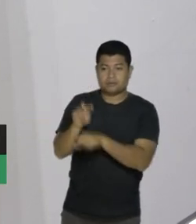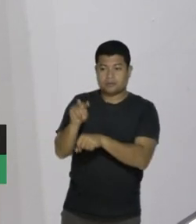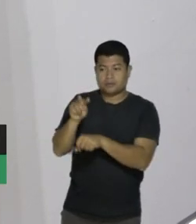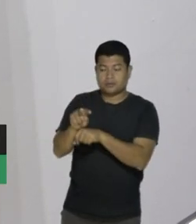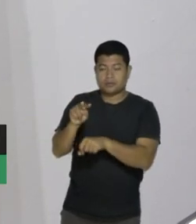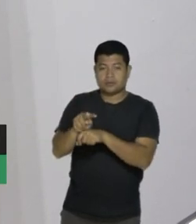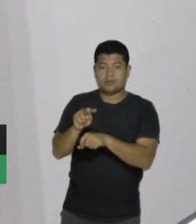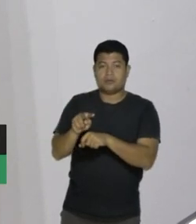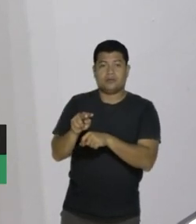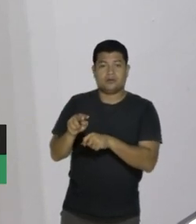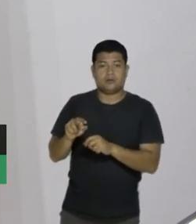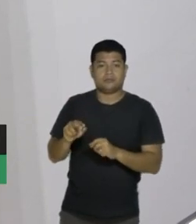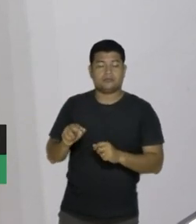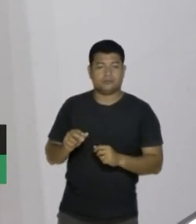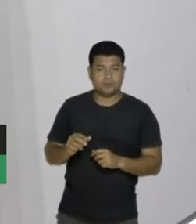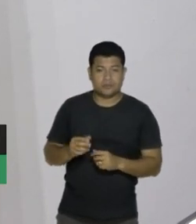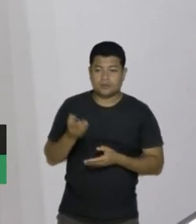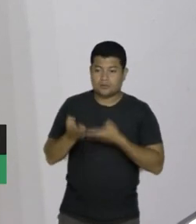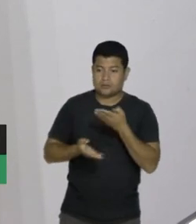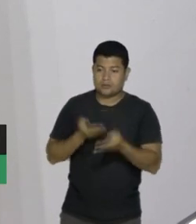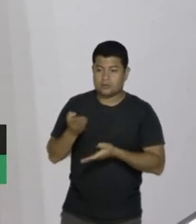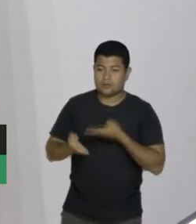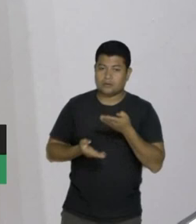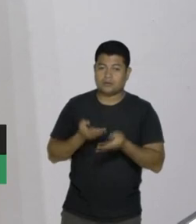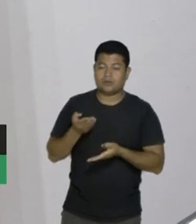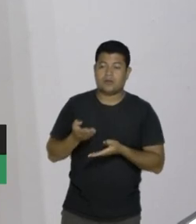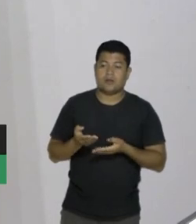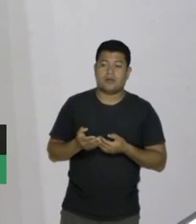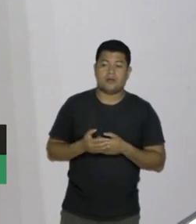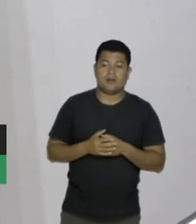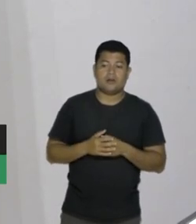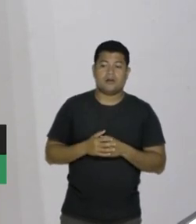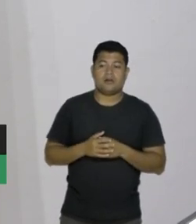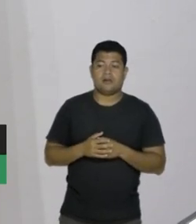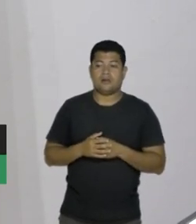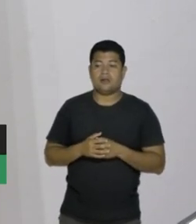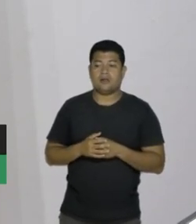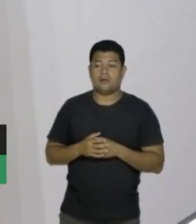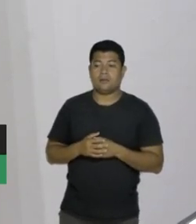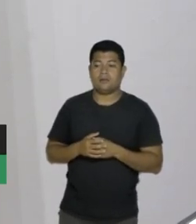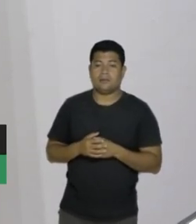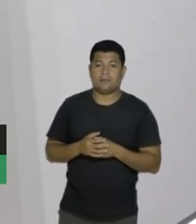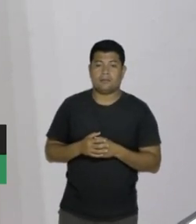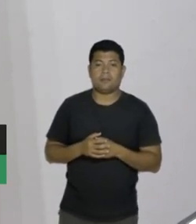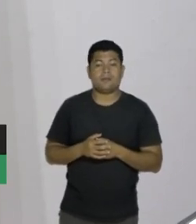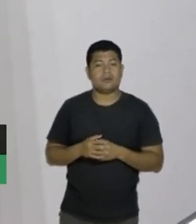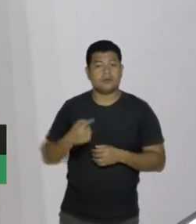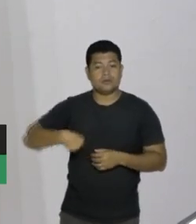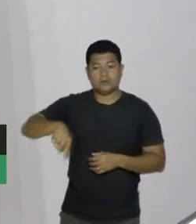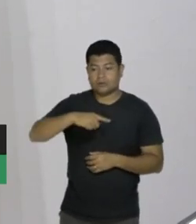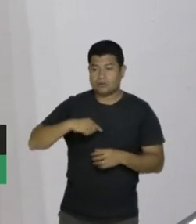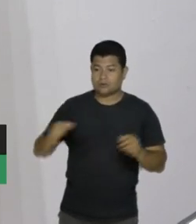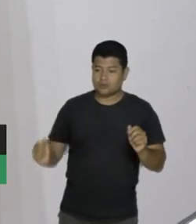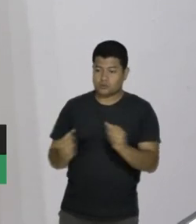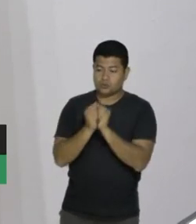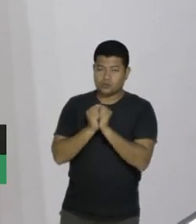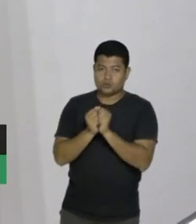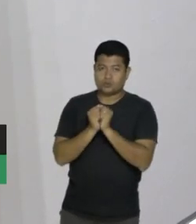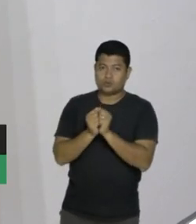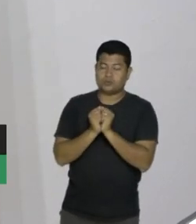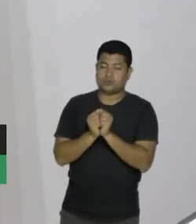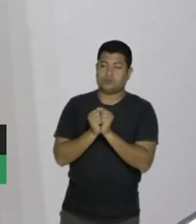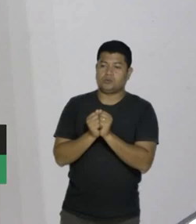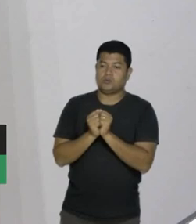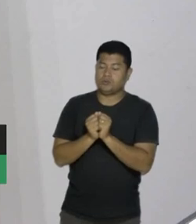hoje o coordenador nós vamos fazer um congresso um encontro Estadual das